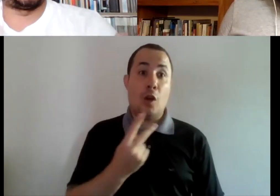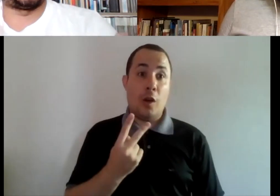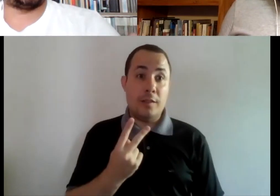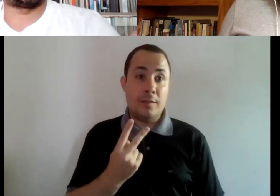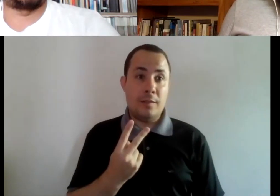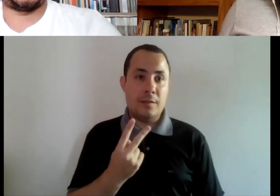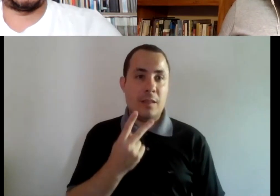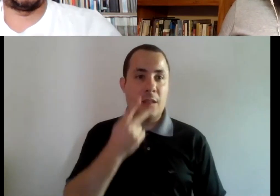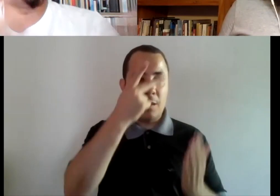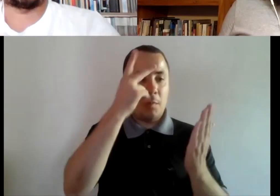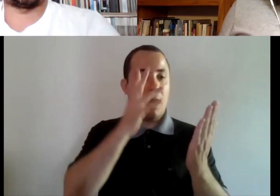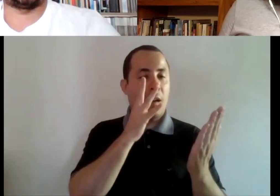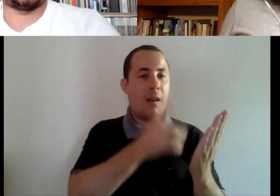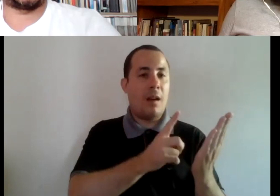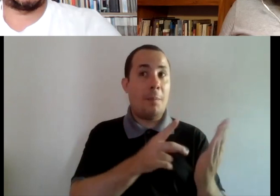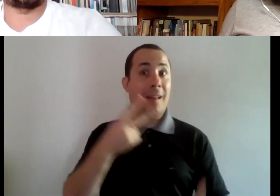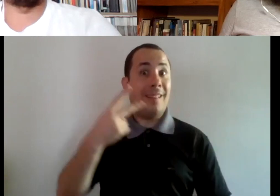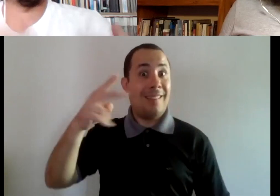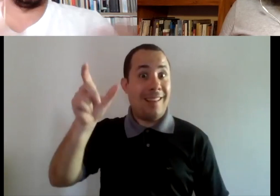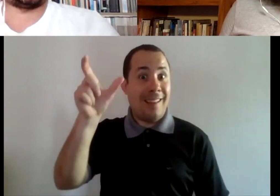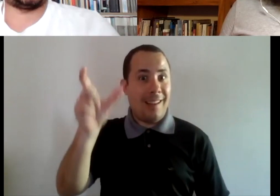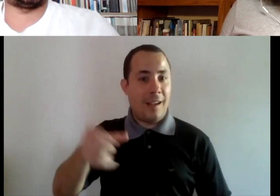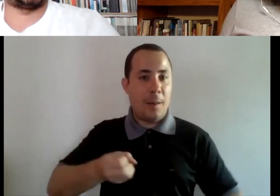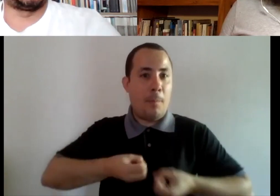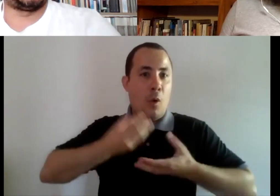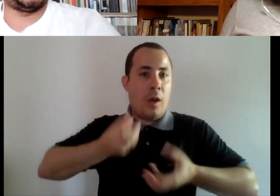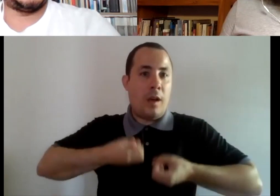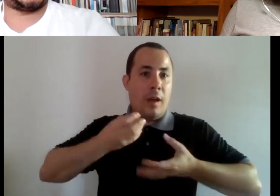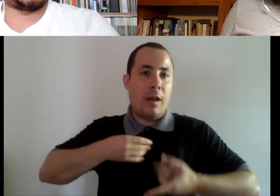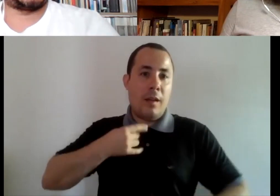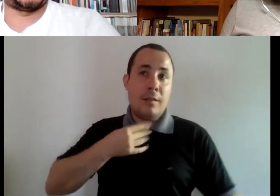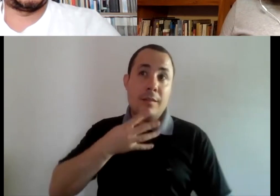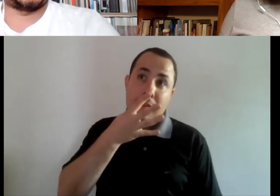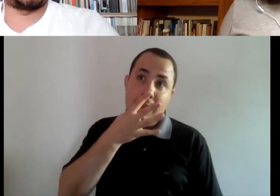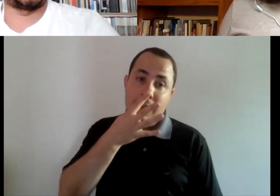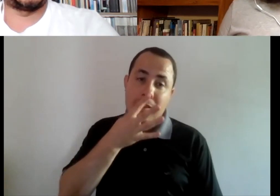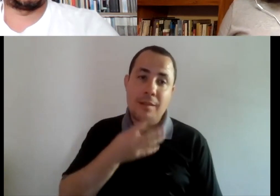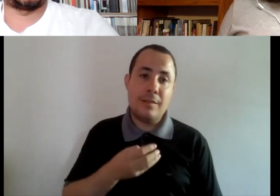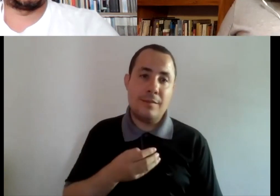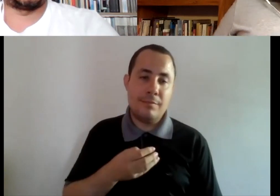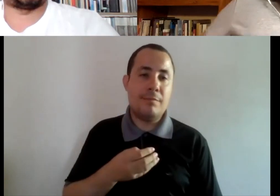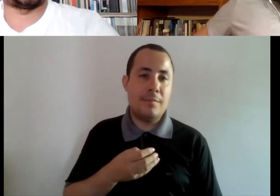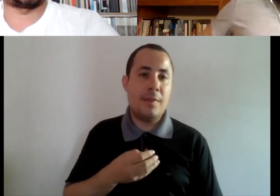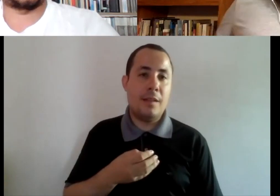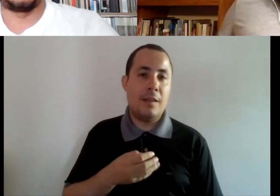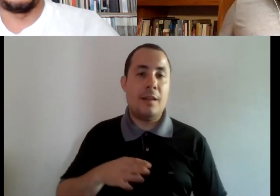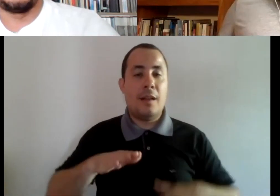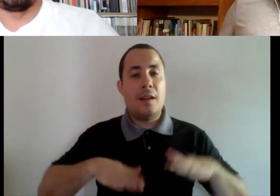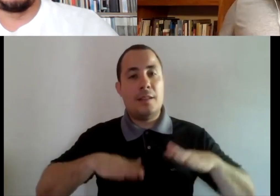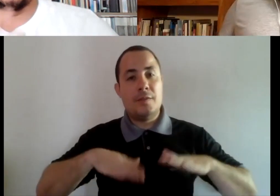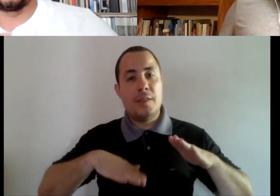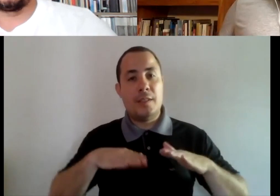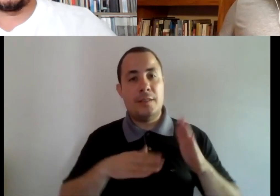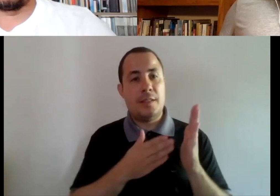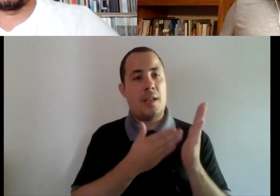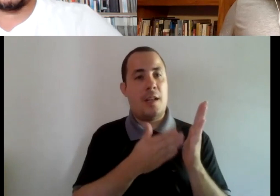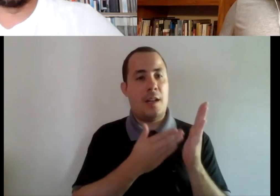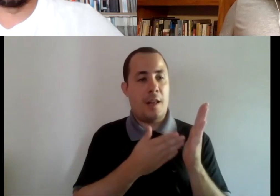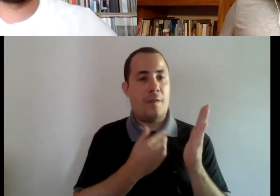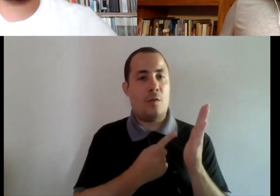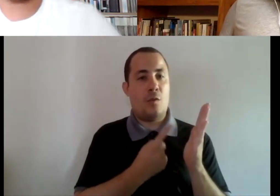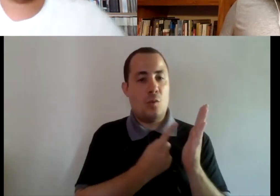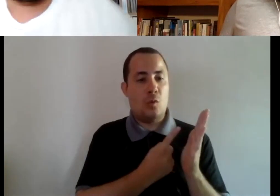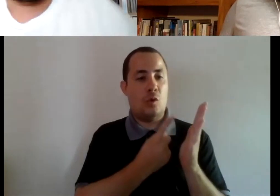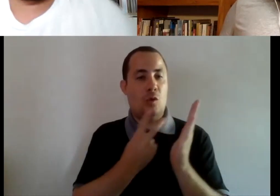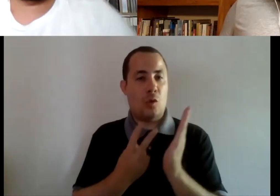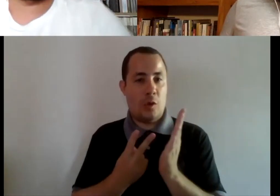razões diferentes, vão criando a partir das redes sociais e dessas publicações eletrônicas todas, né? Vão criando uma reputação.